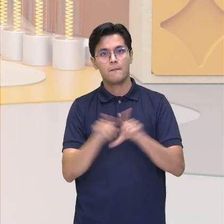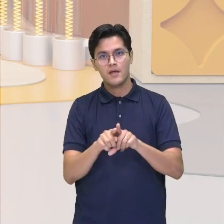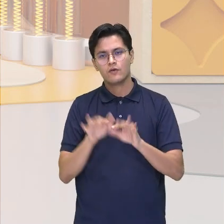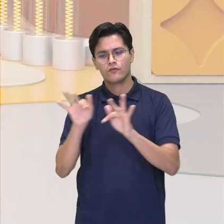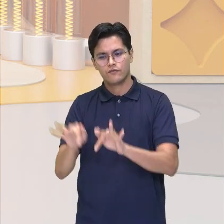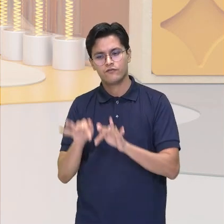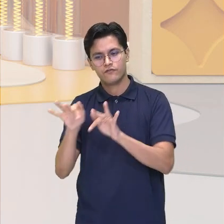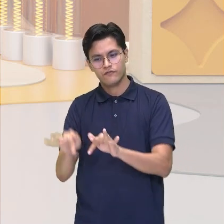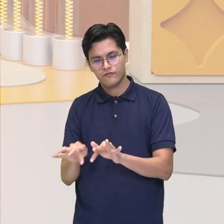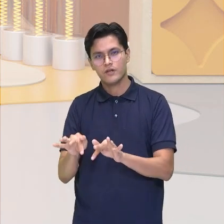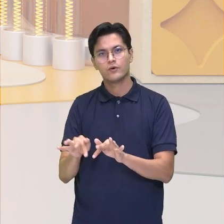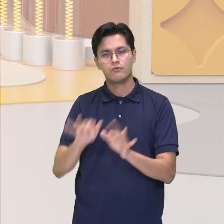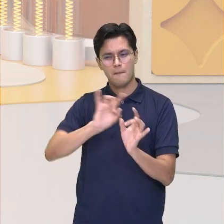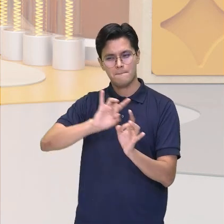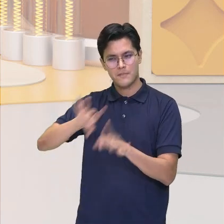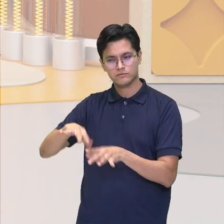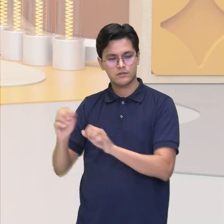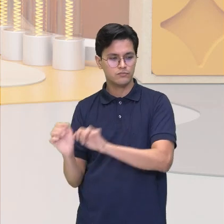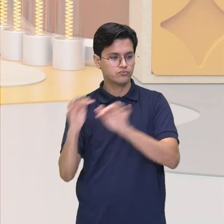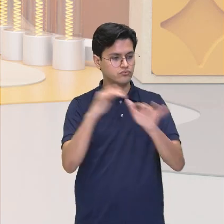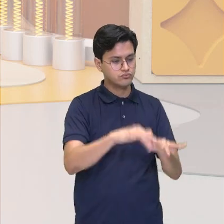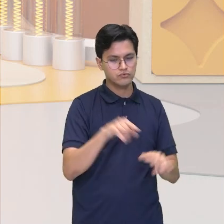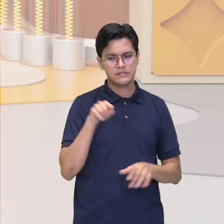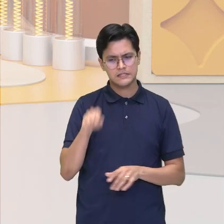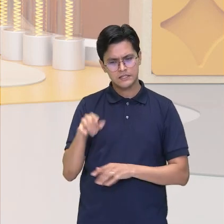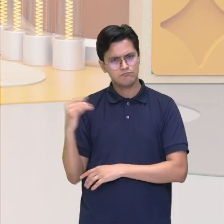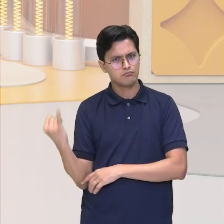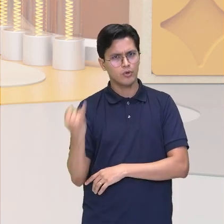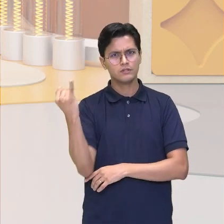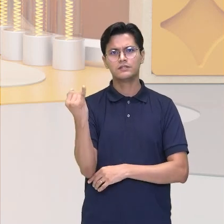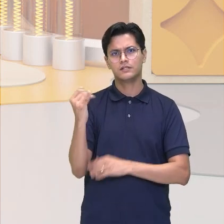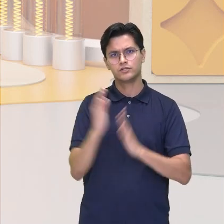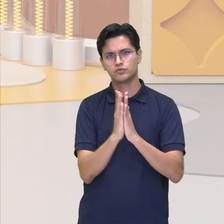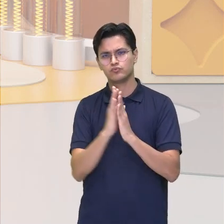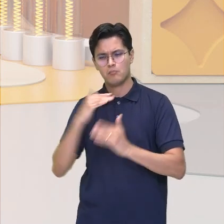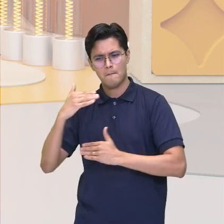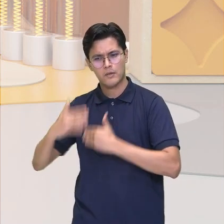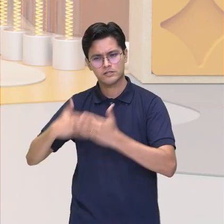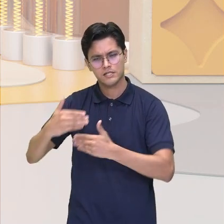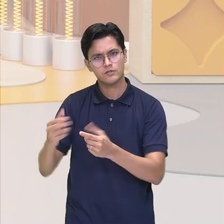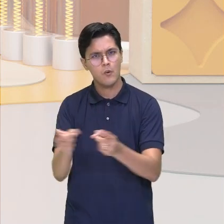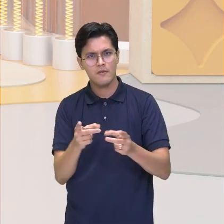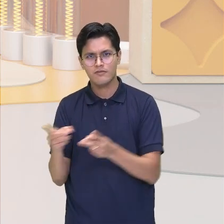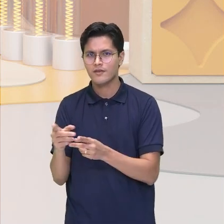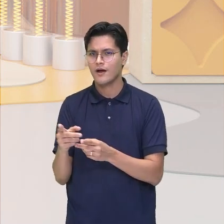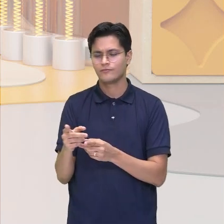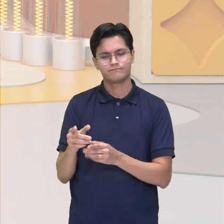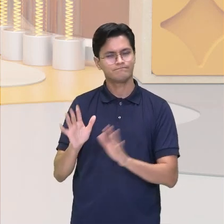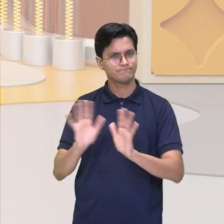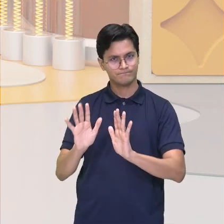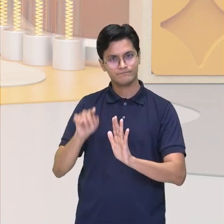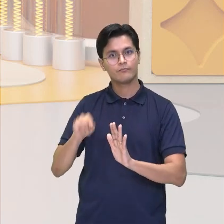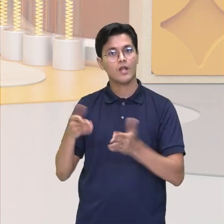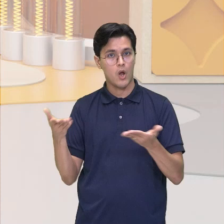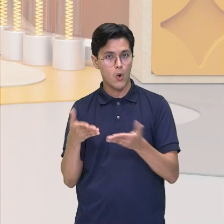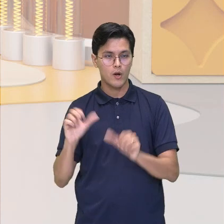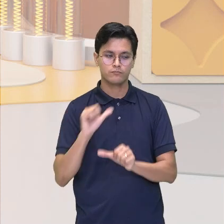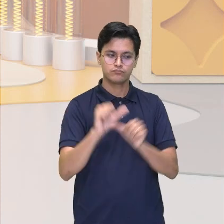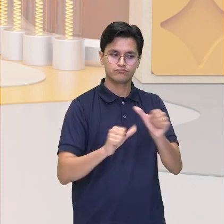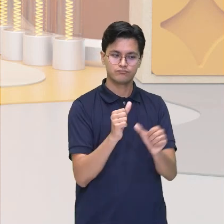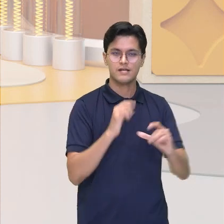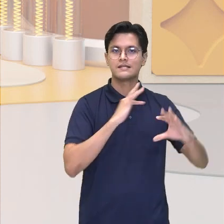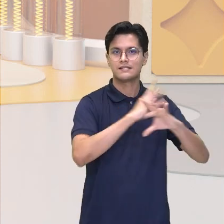importantes assim naquela dinâmica comercial, e aí começam-se a criar essa centralização em torno